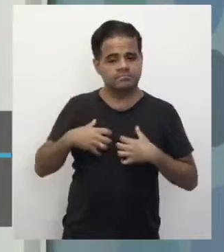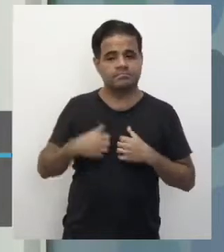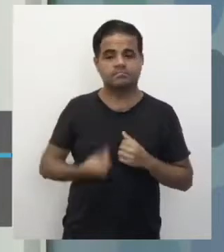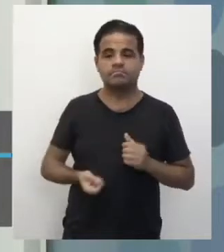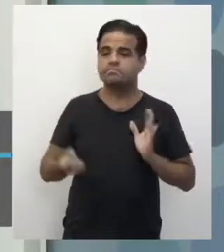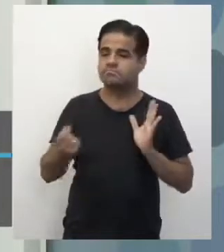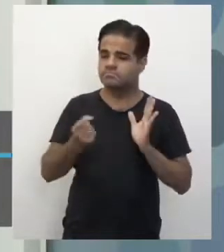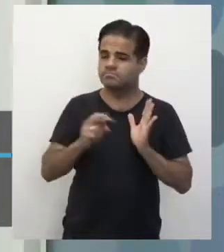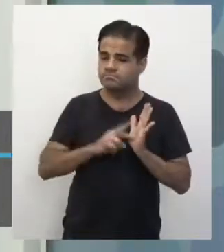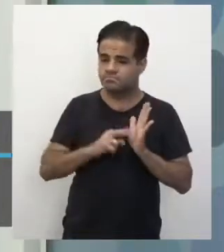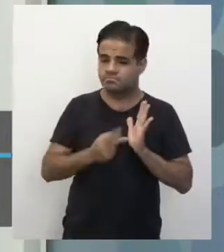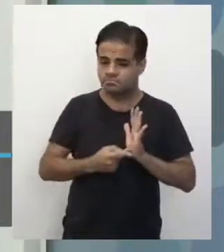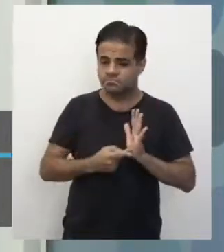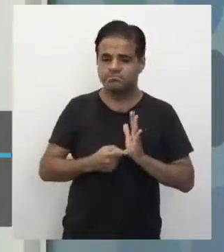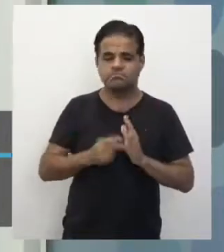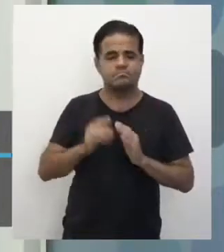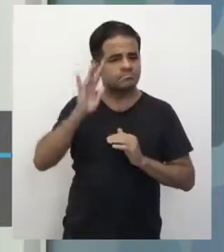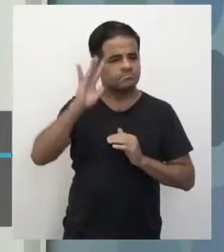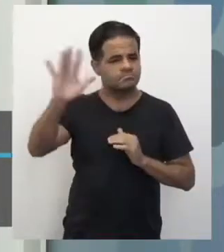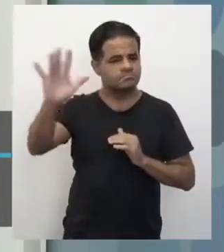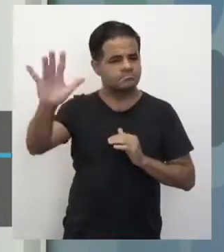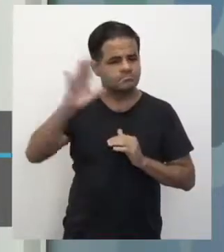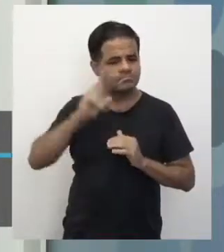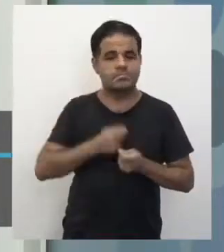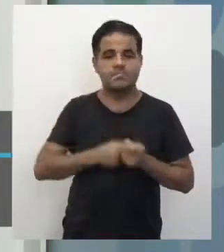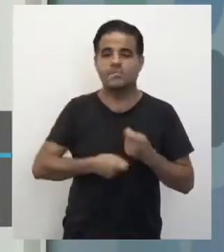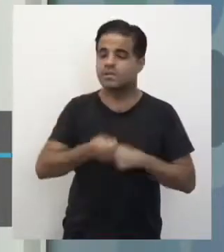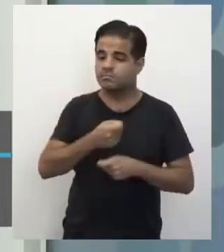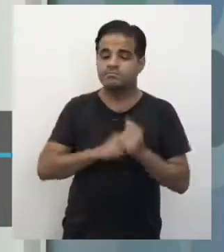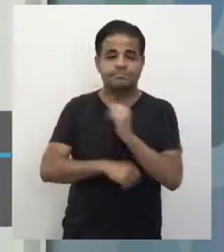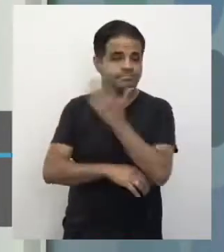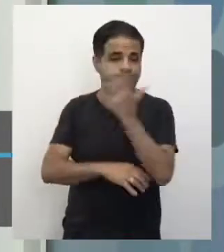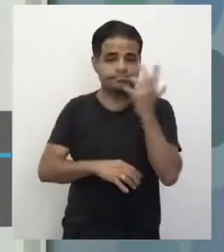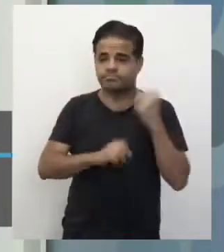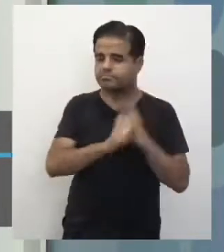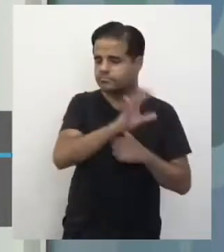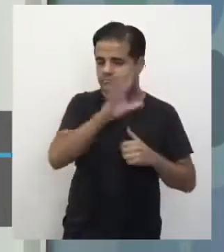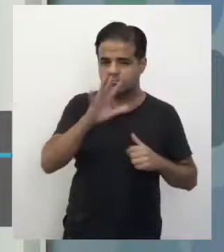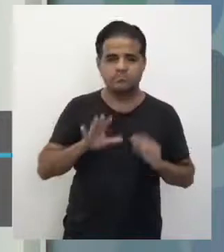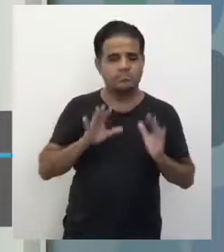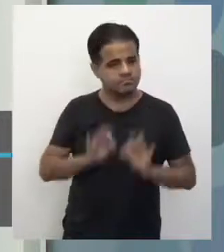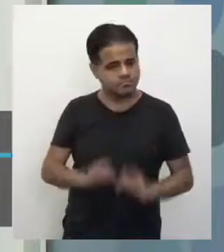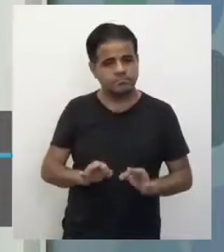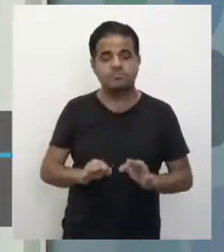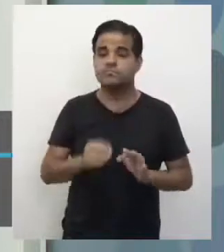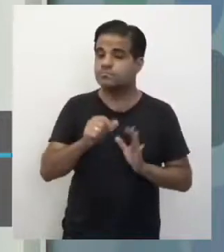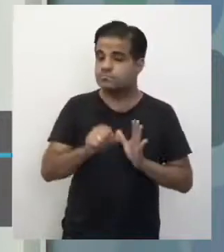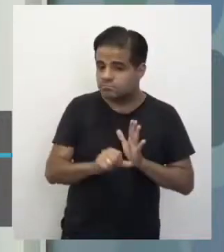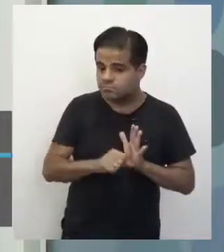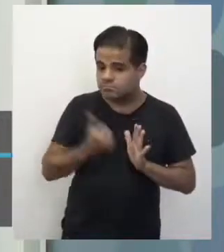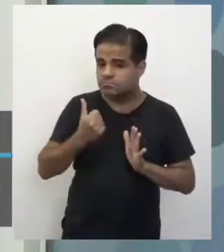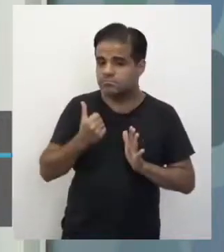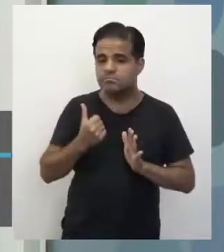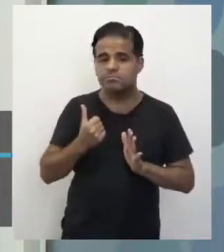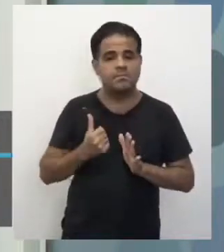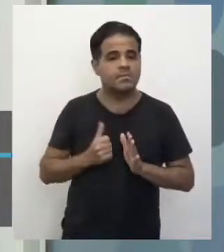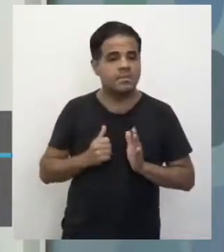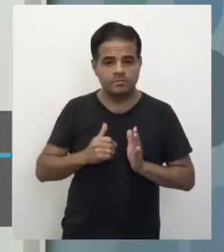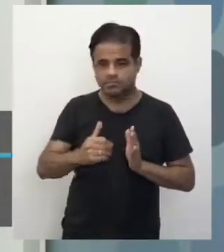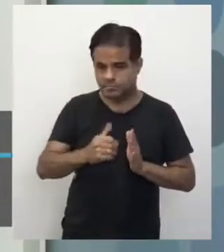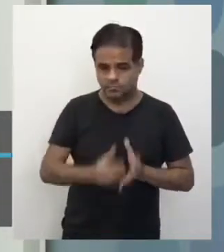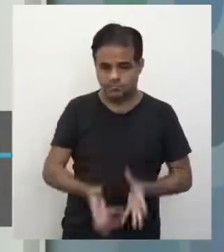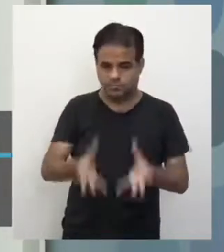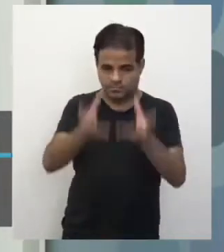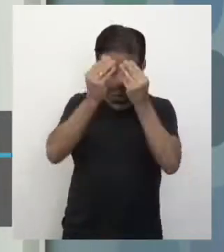simboliza uma ideia, que é o pensamento ecológico, como o Jefferson trouxe para a gente. Galera, essa foi a nossa primeira problematização. Guarda